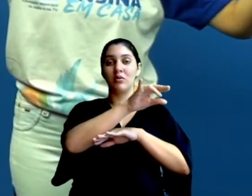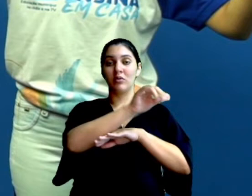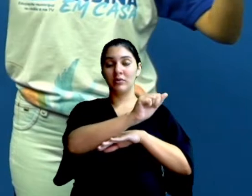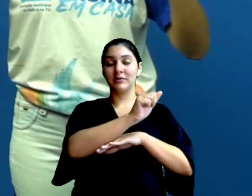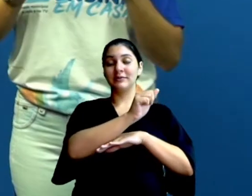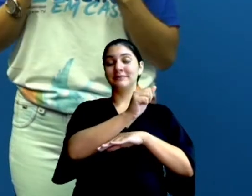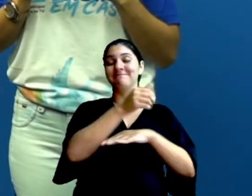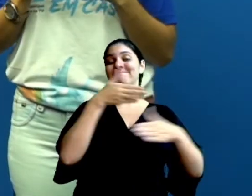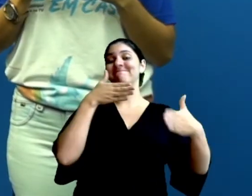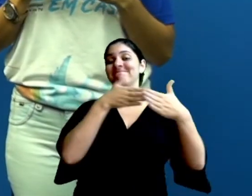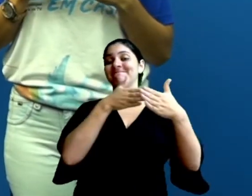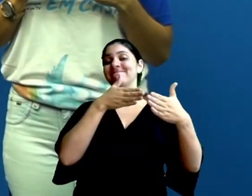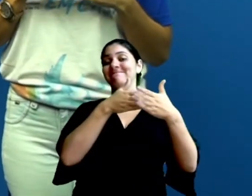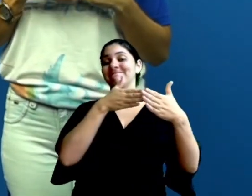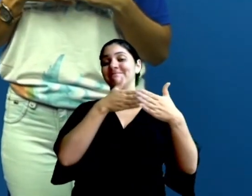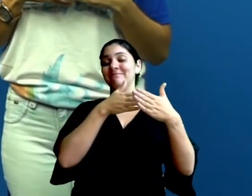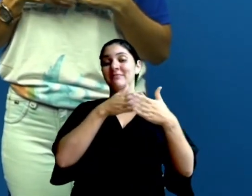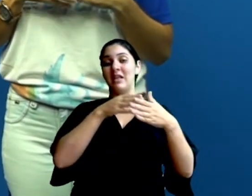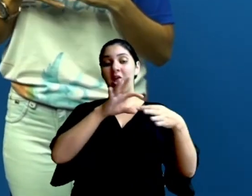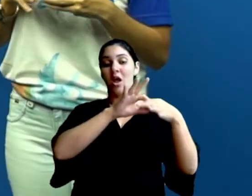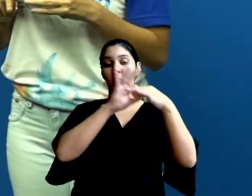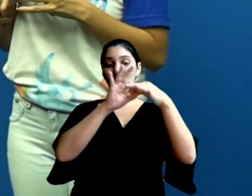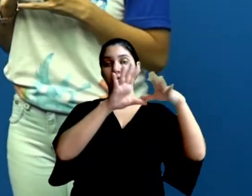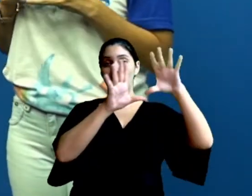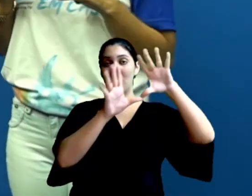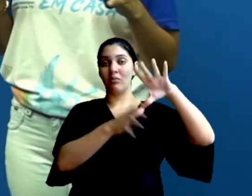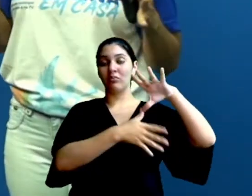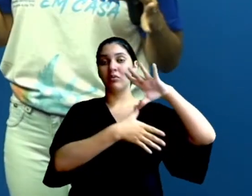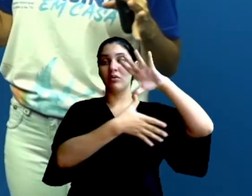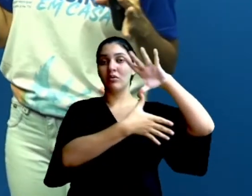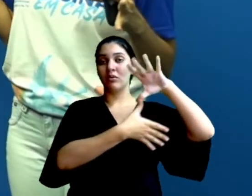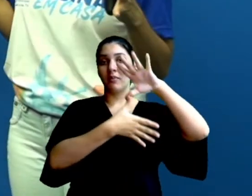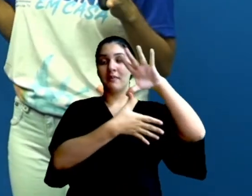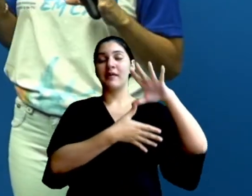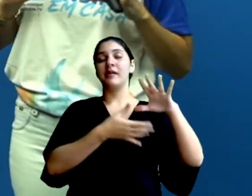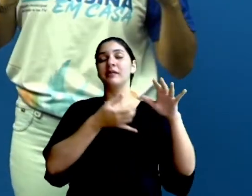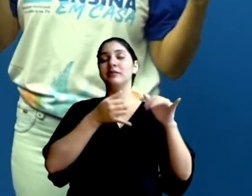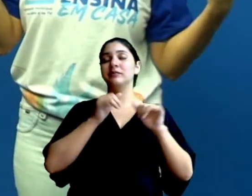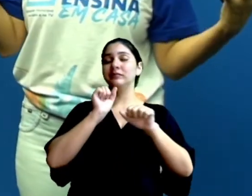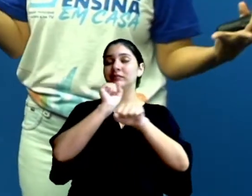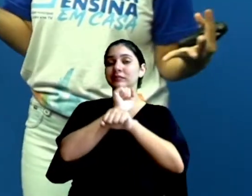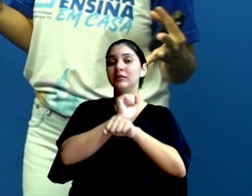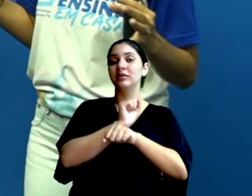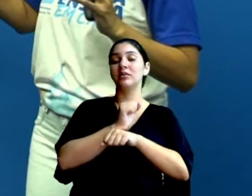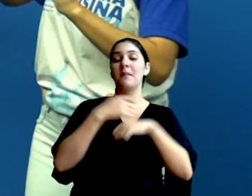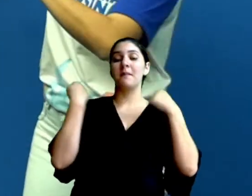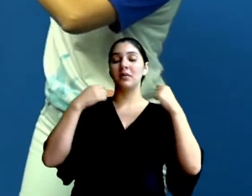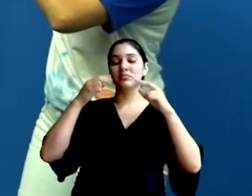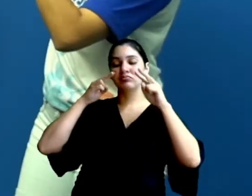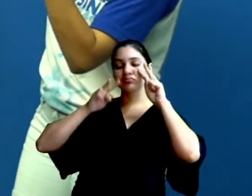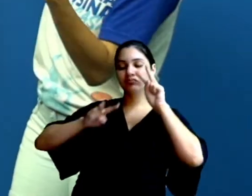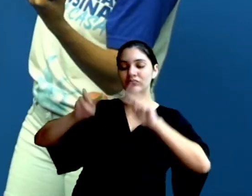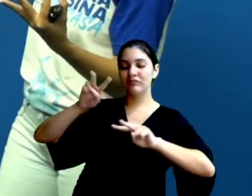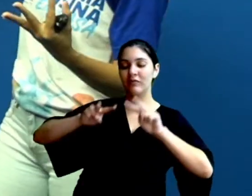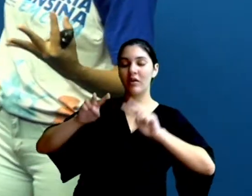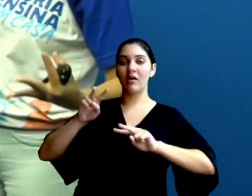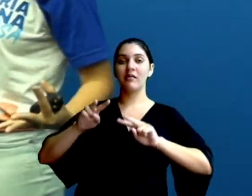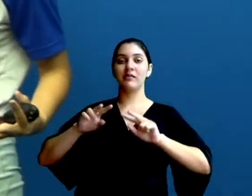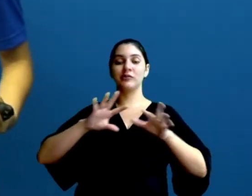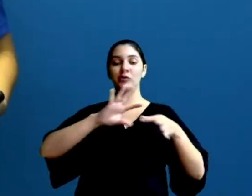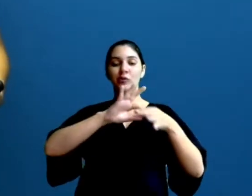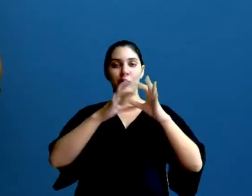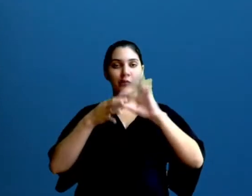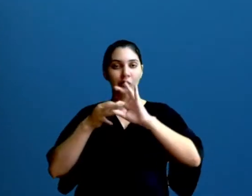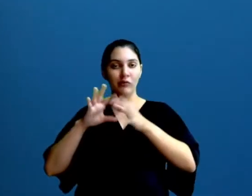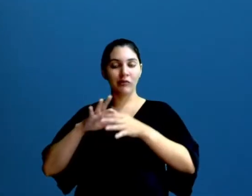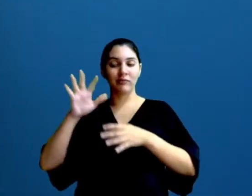sendo barrados pela União Europeia. Então, a gente tem que avaliar, no contexto geral, para